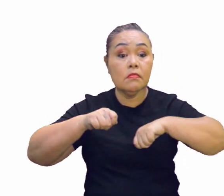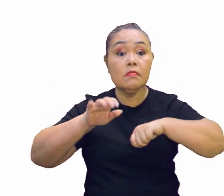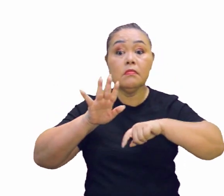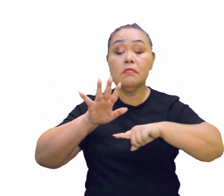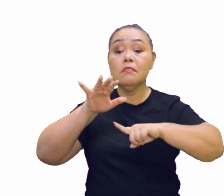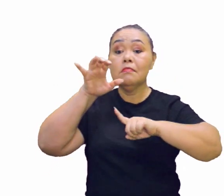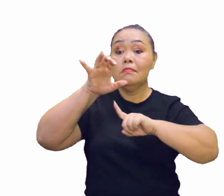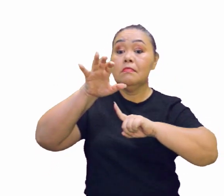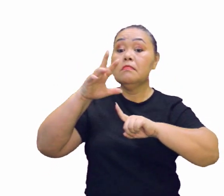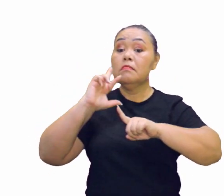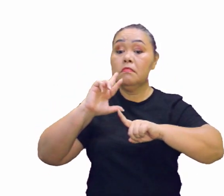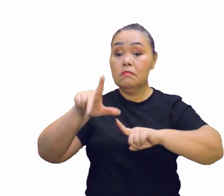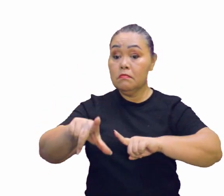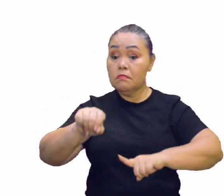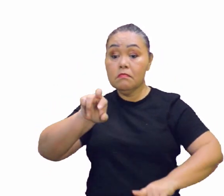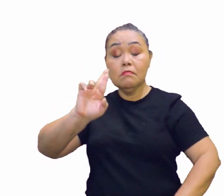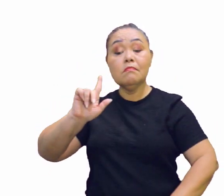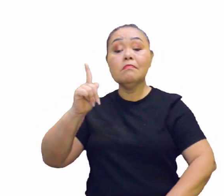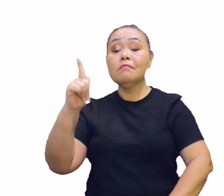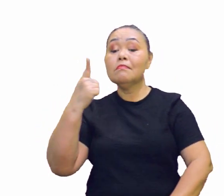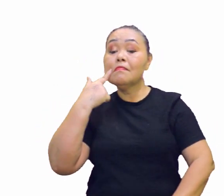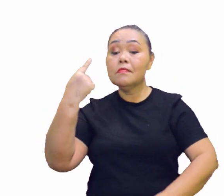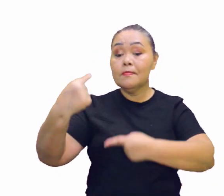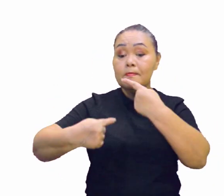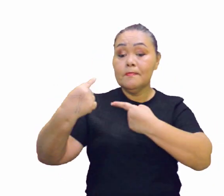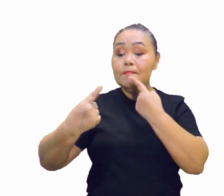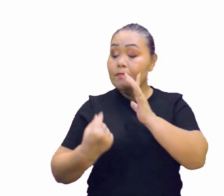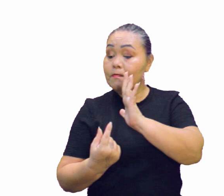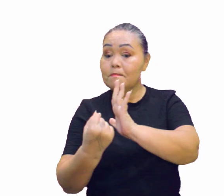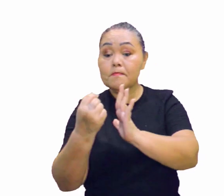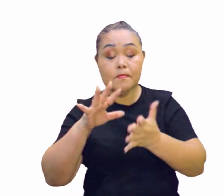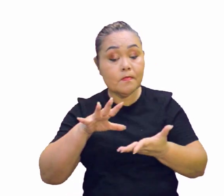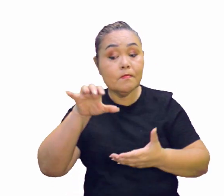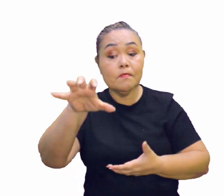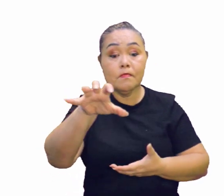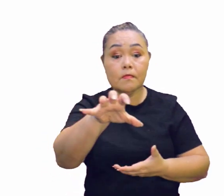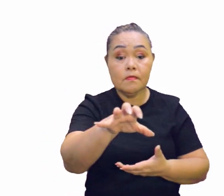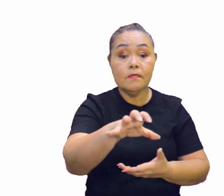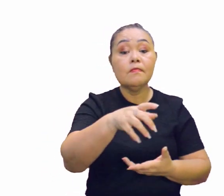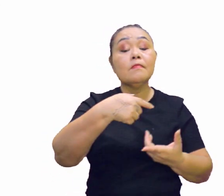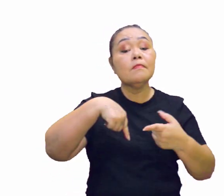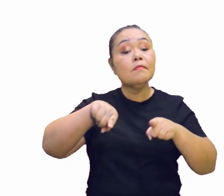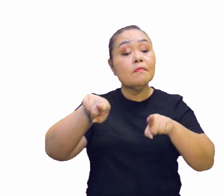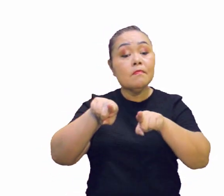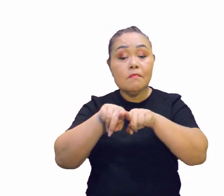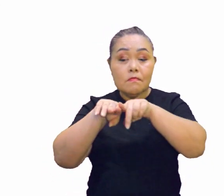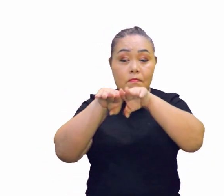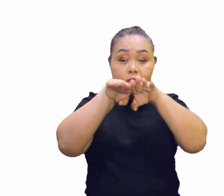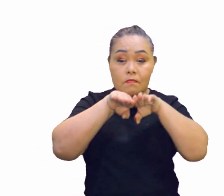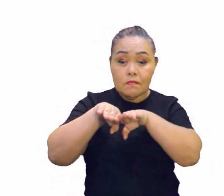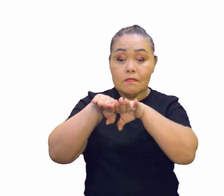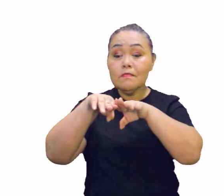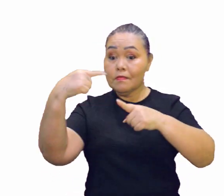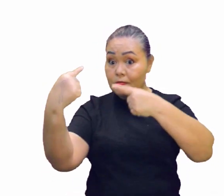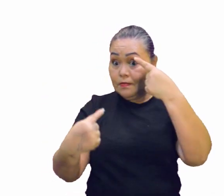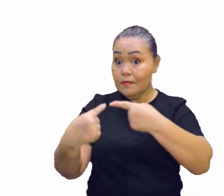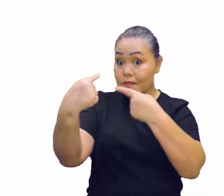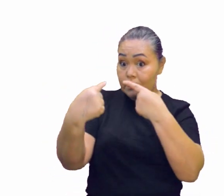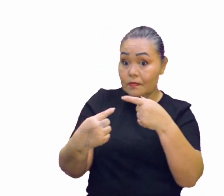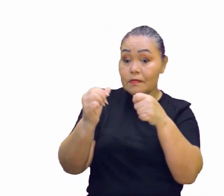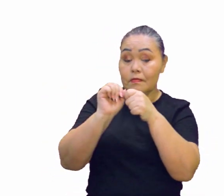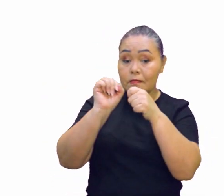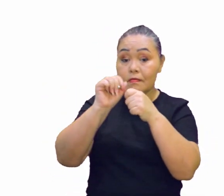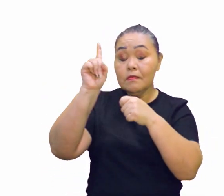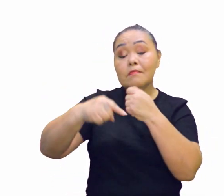de influenciar decisões geopolíticas e econômicas em nível regional, estabilidade política e financeira,